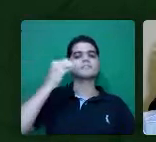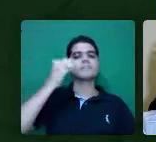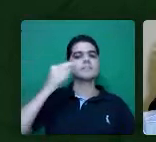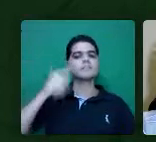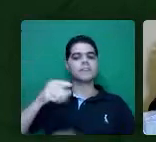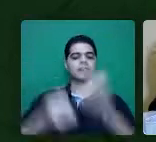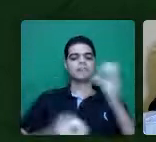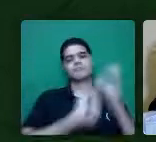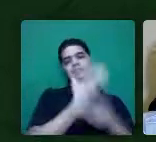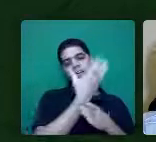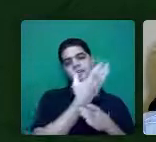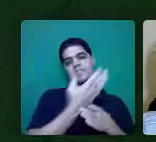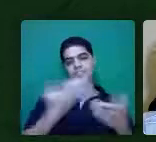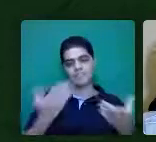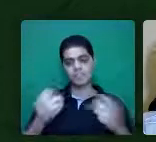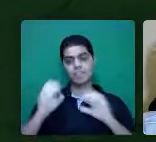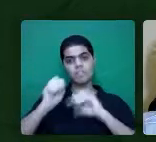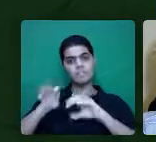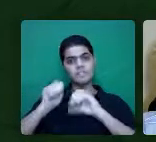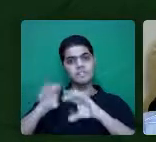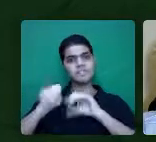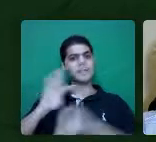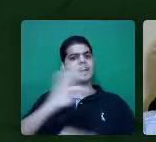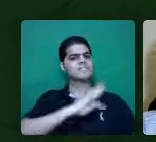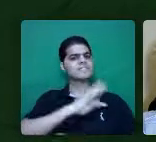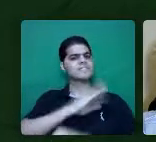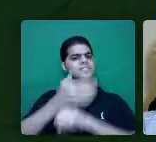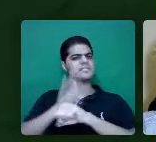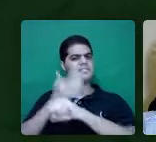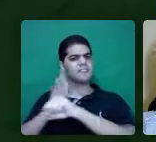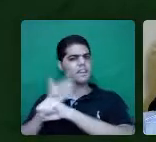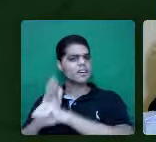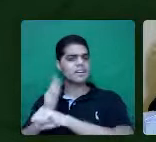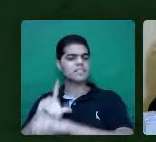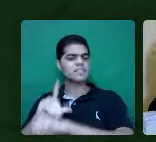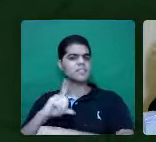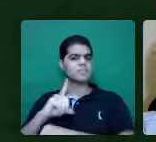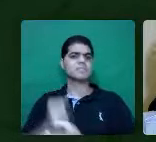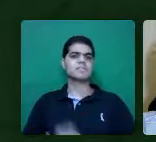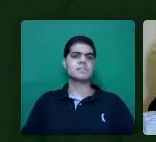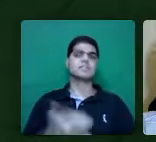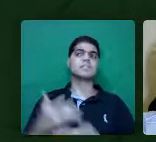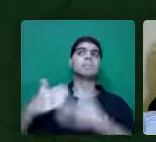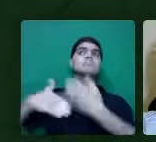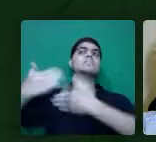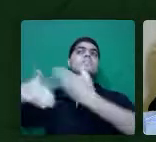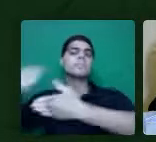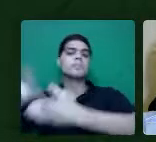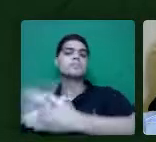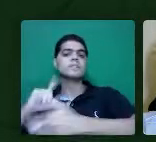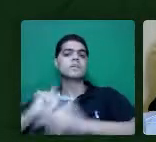gente vai ensinar para vocês essas técnicas de metodologias ágeis, que depois vocês vão poder aplicar na universidade de vocês,